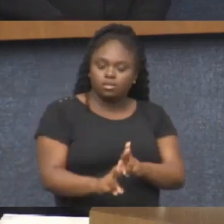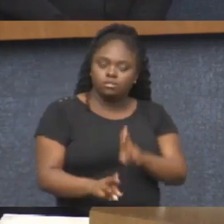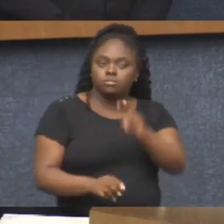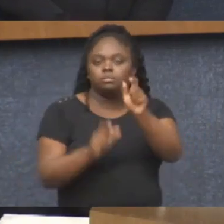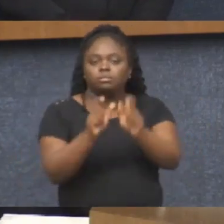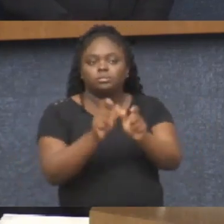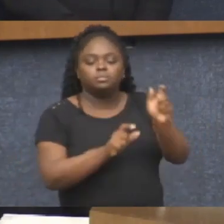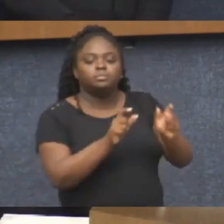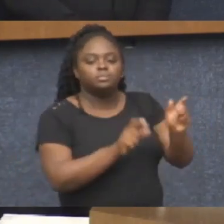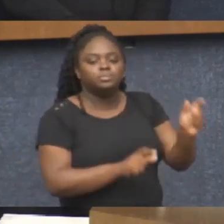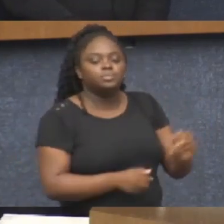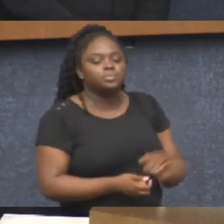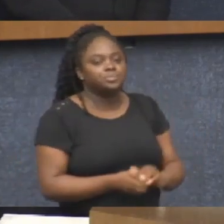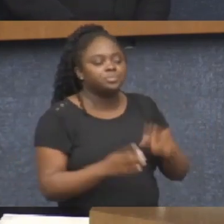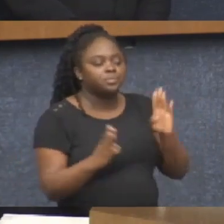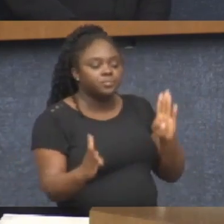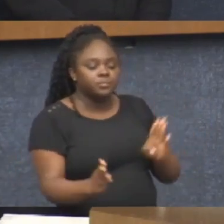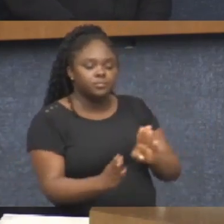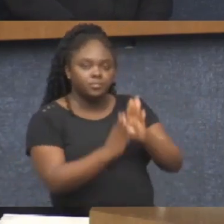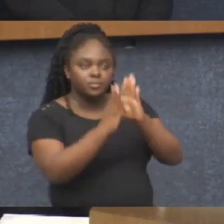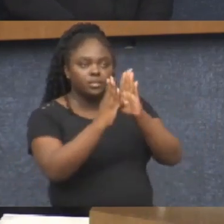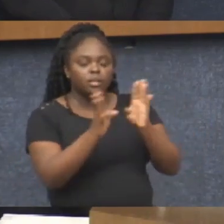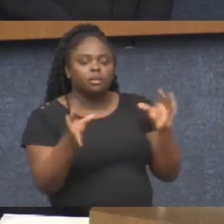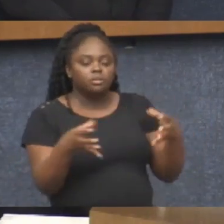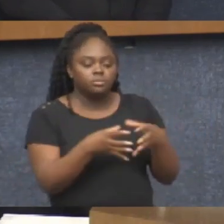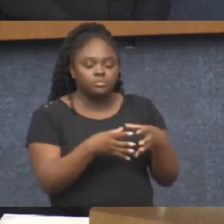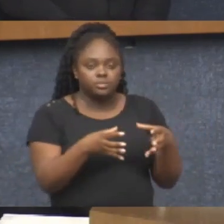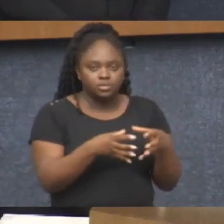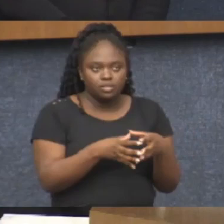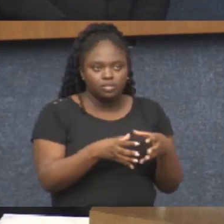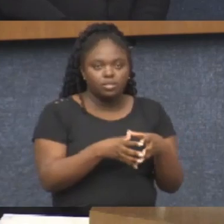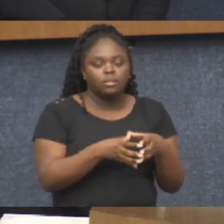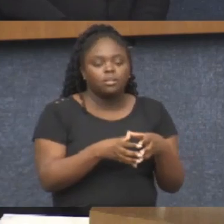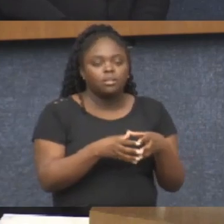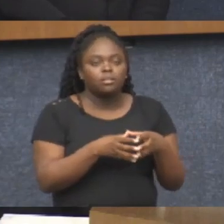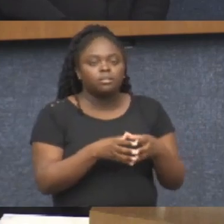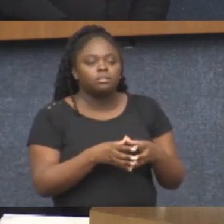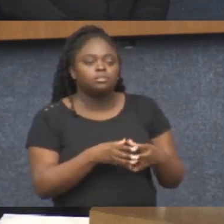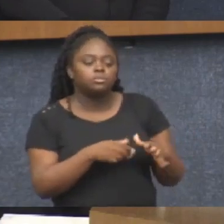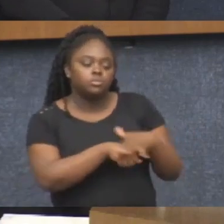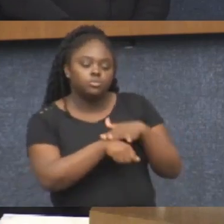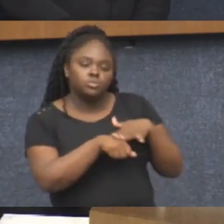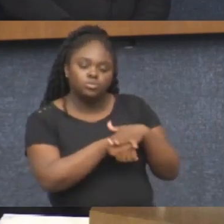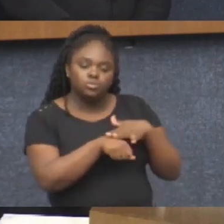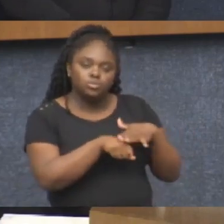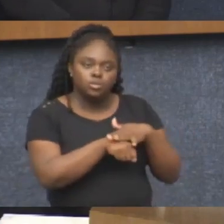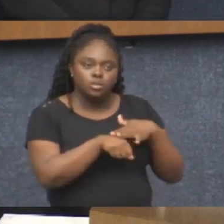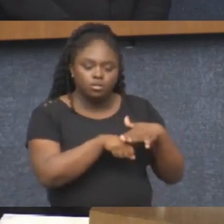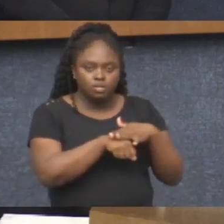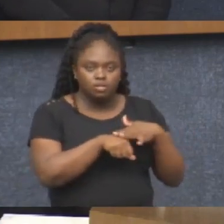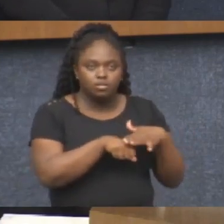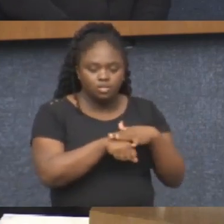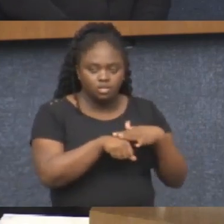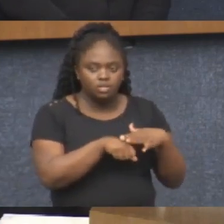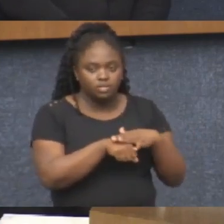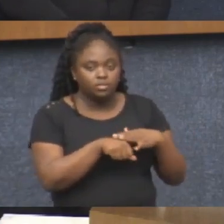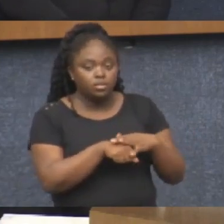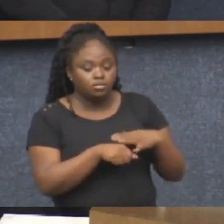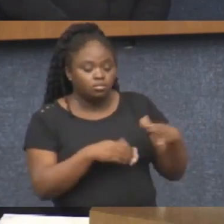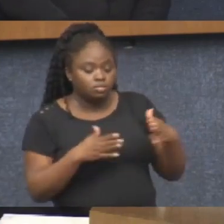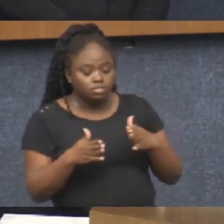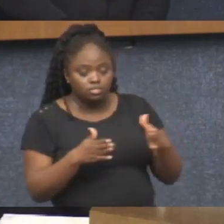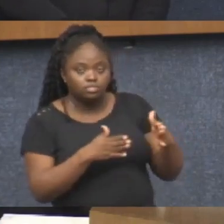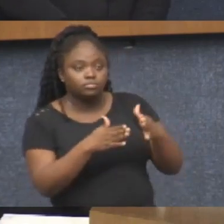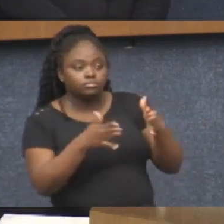gente, e essa aproximação com a comunidade, com o diálogo nessas